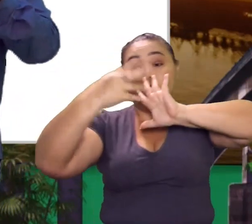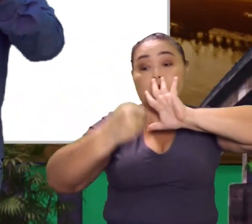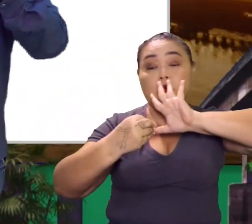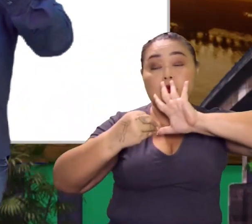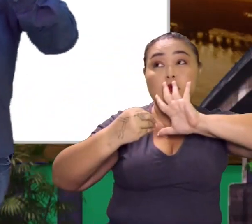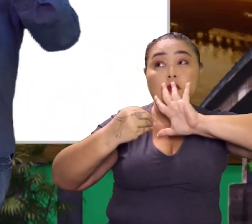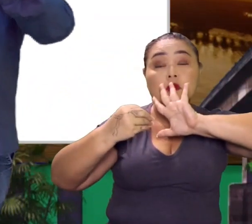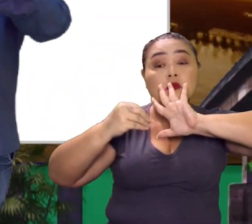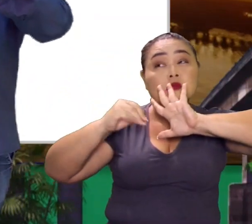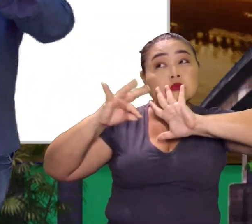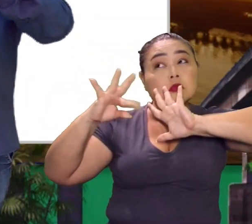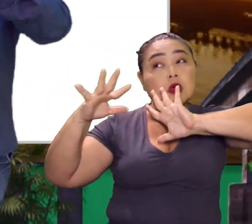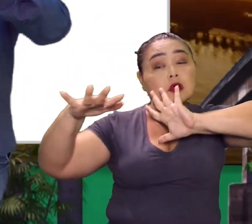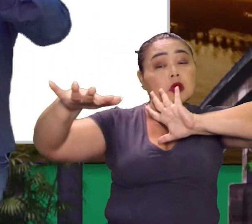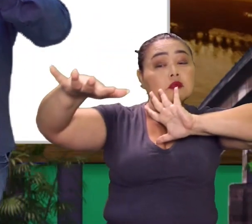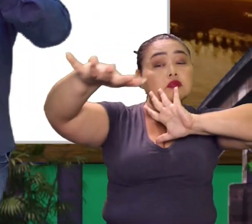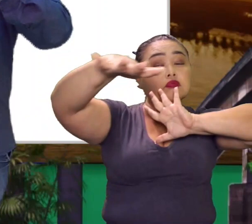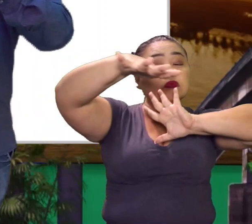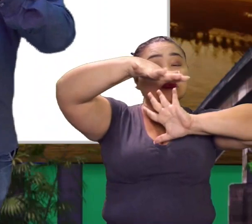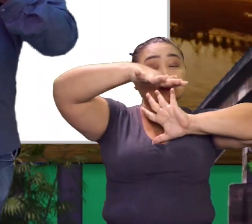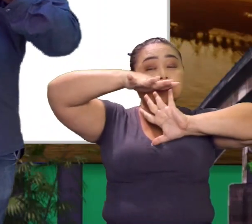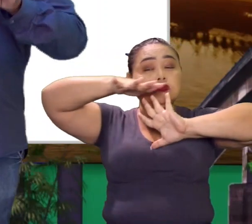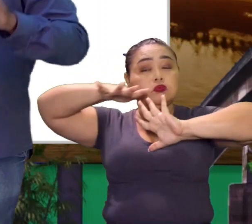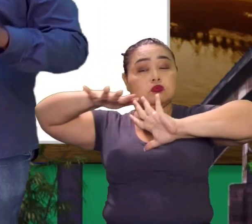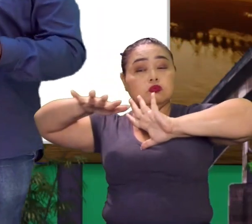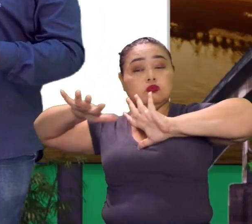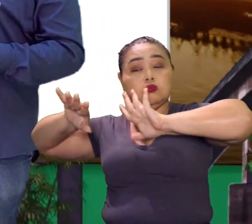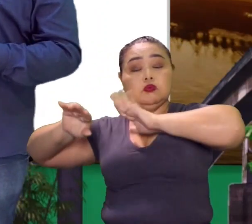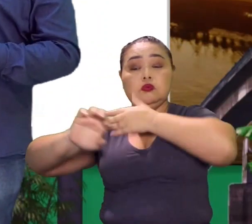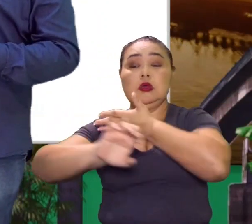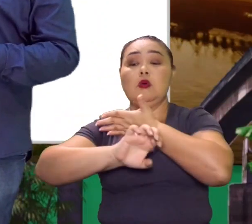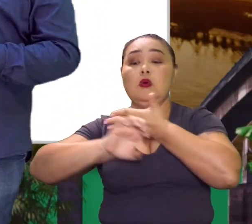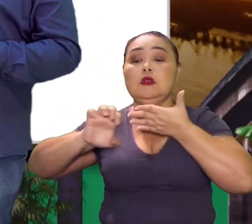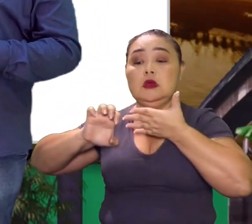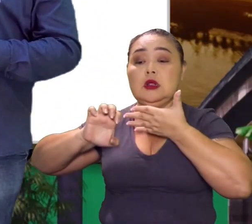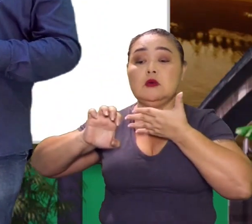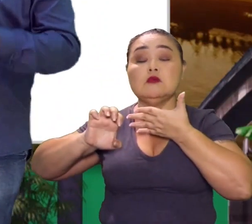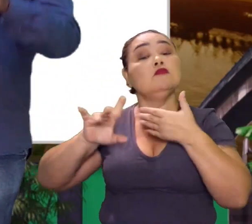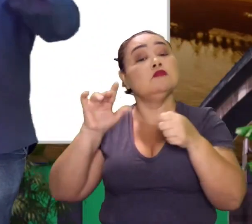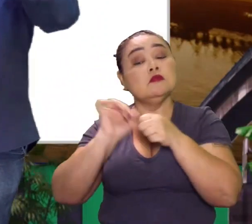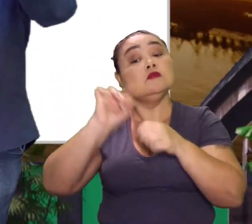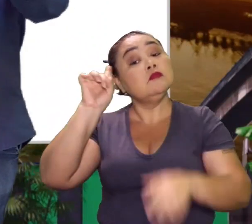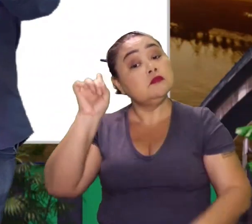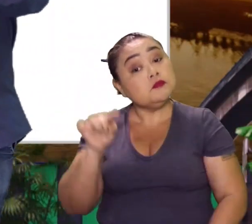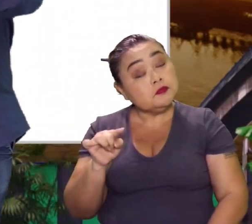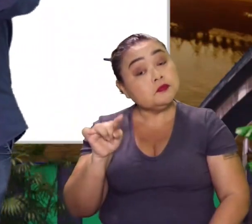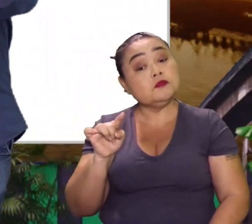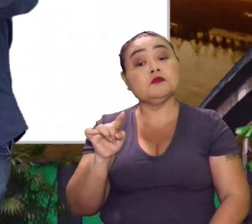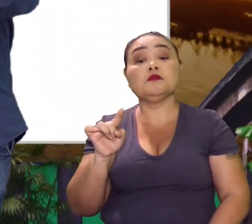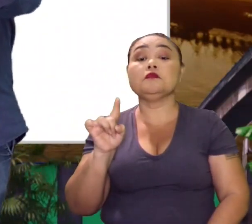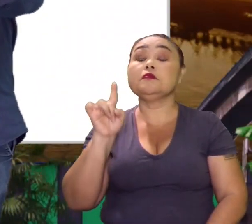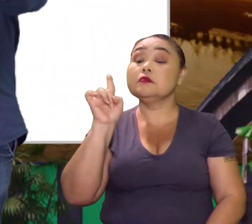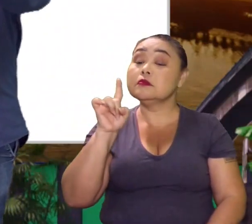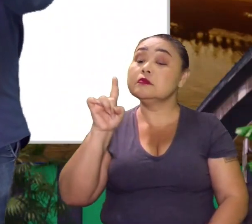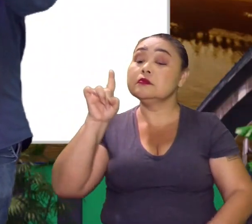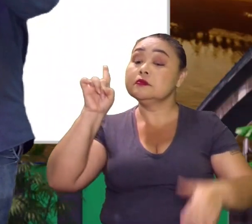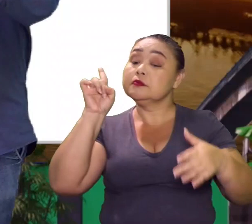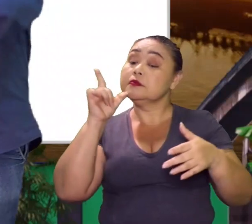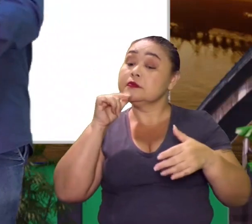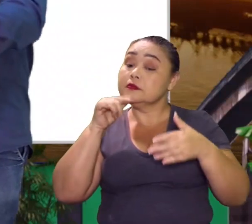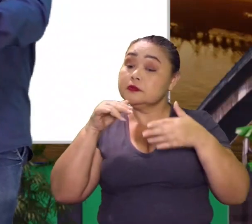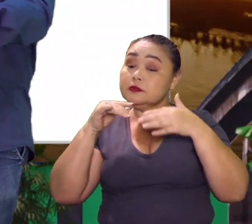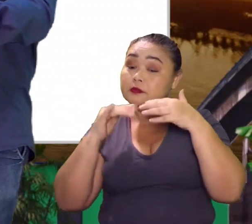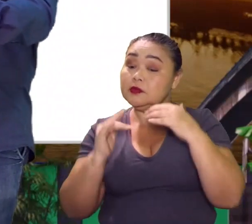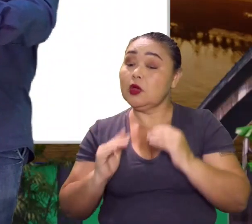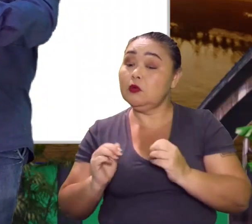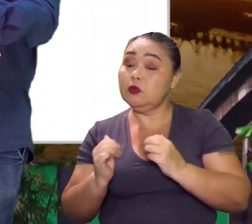para quase toda essa faixa da zona equatorial, Jorginho. Então, os rios voadores se